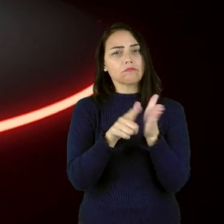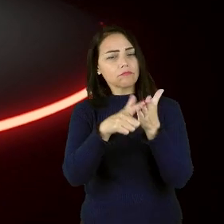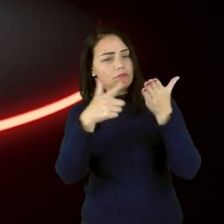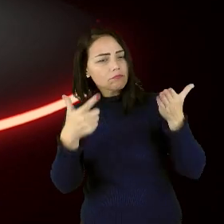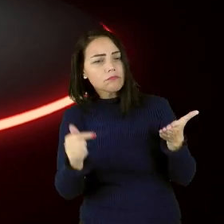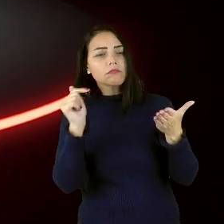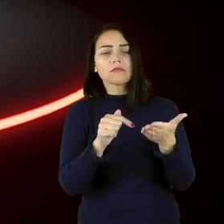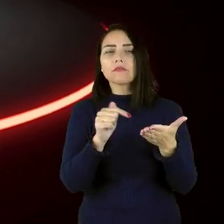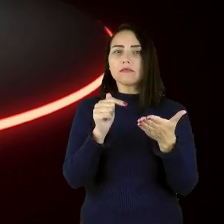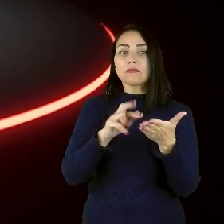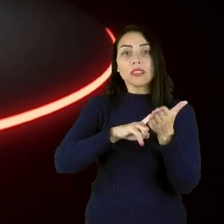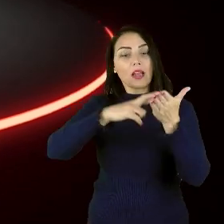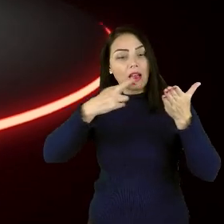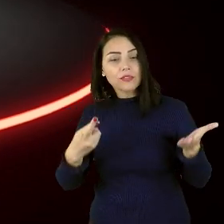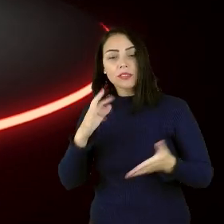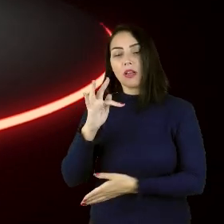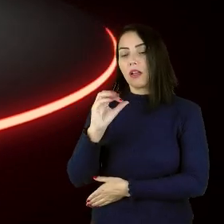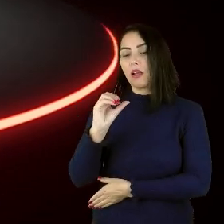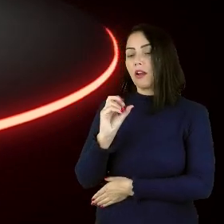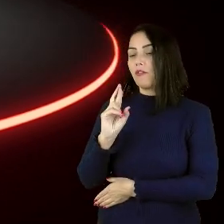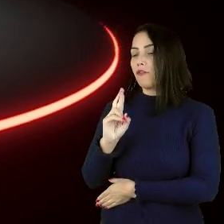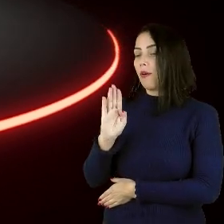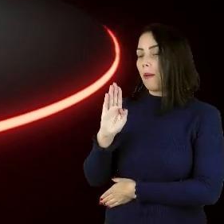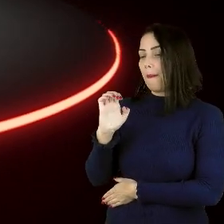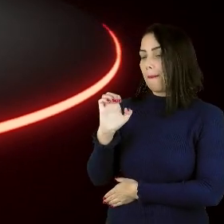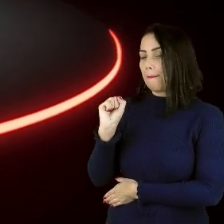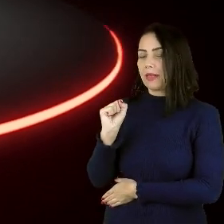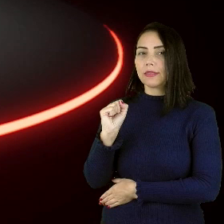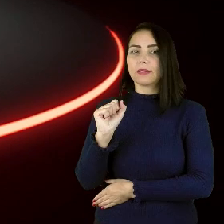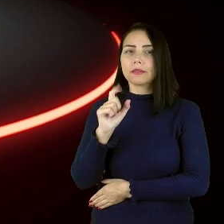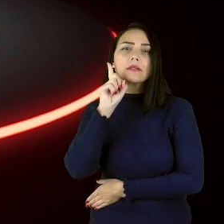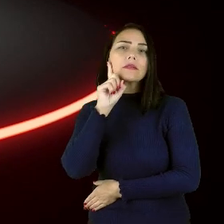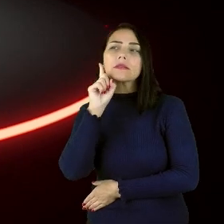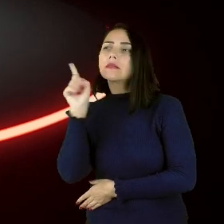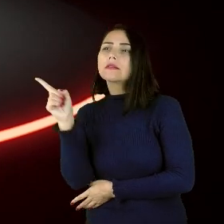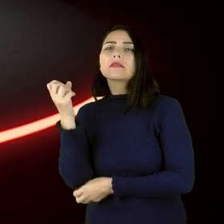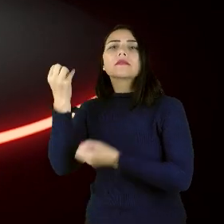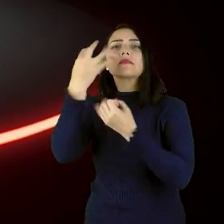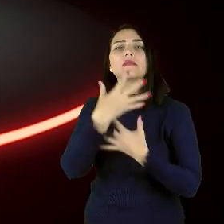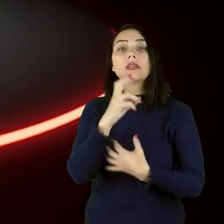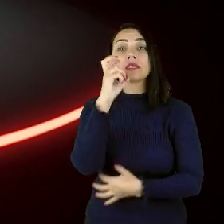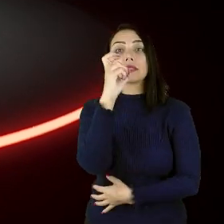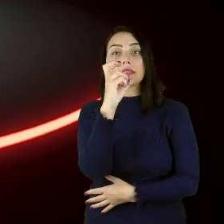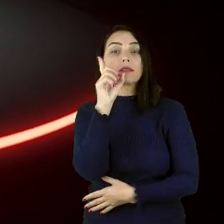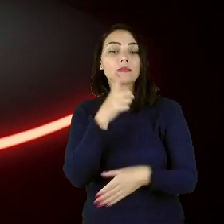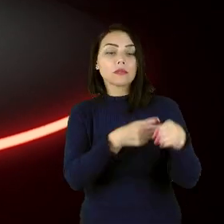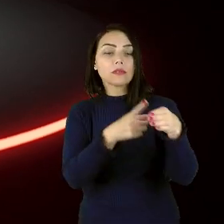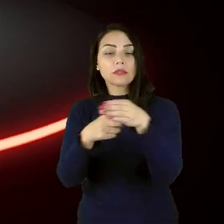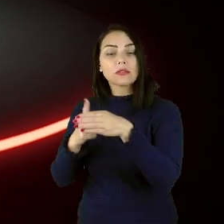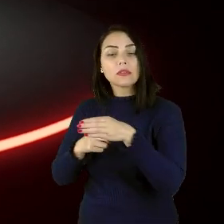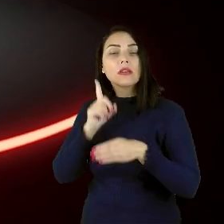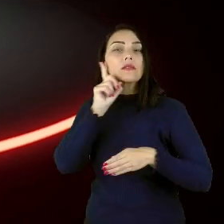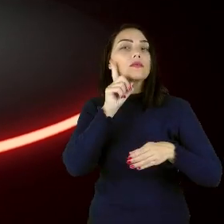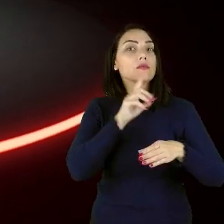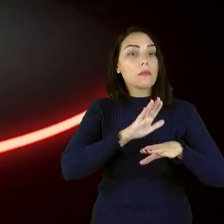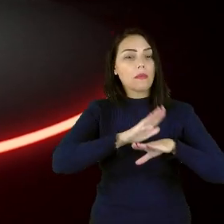Forbes, o estado da Califórnia, por exemplo, possui 5 das cidades dos Estados Unidos com o maior número de estrangeiros.